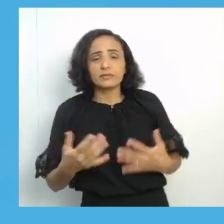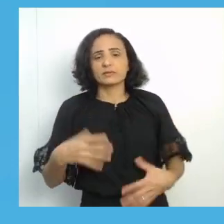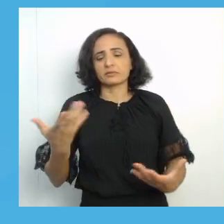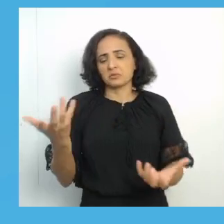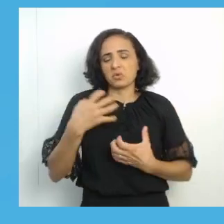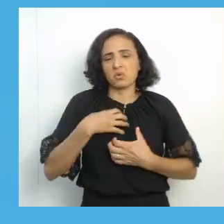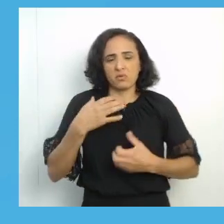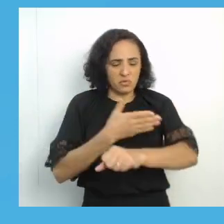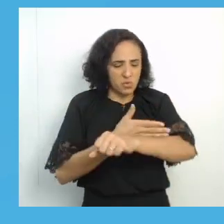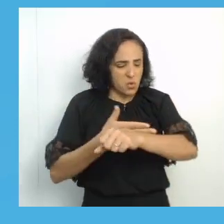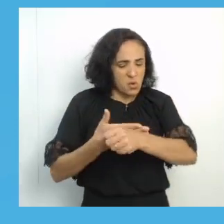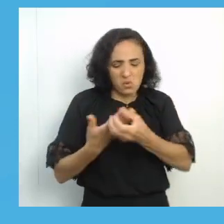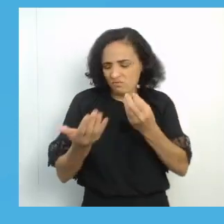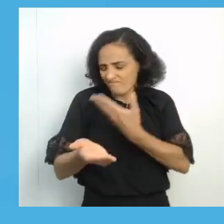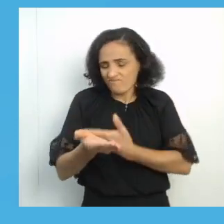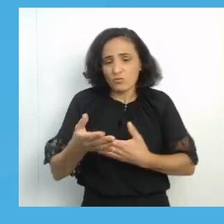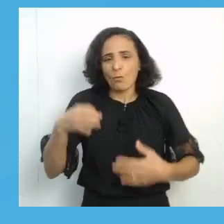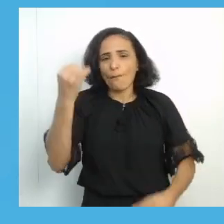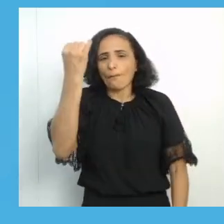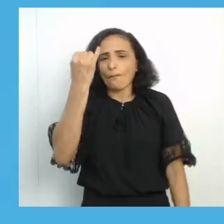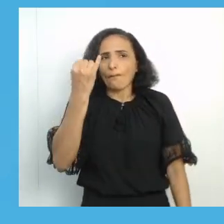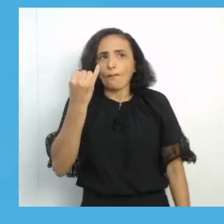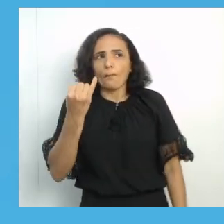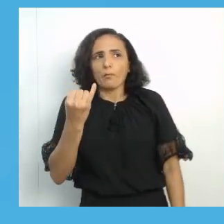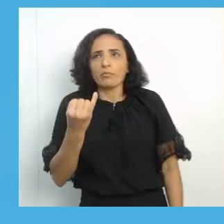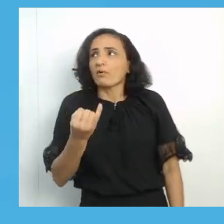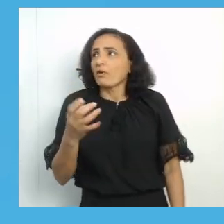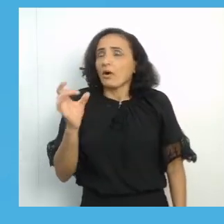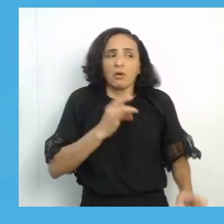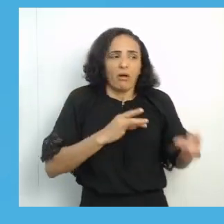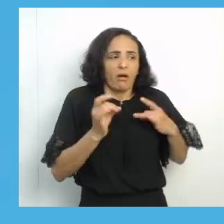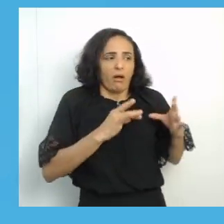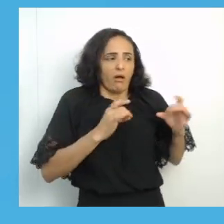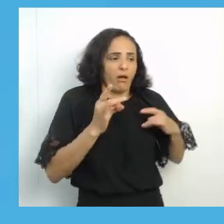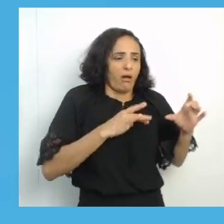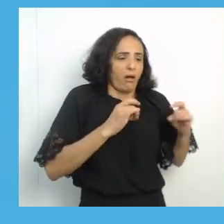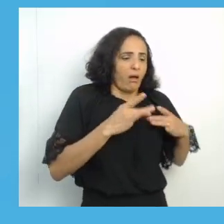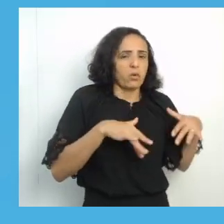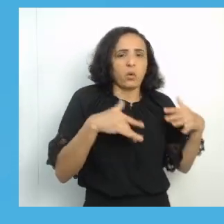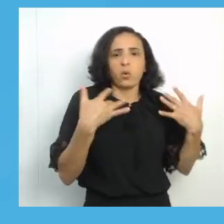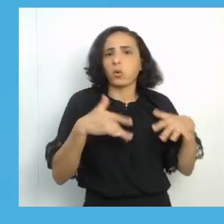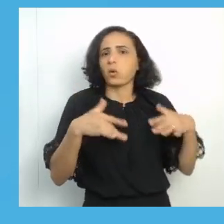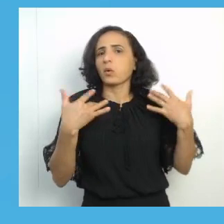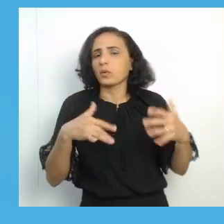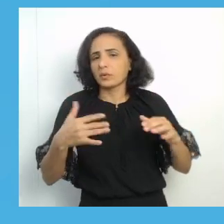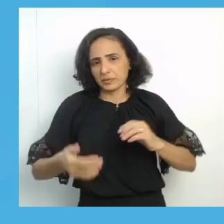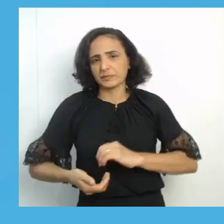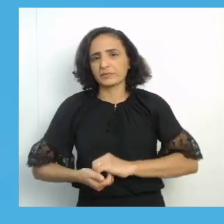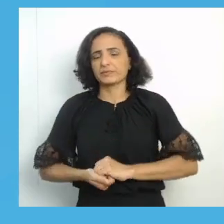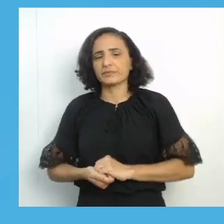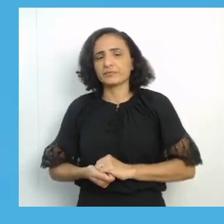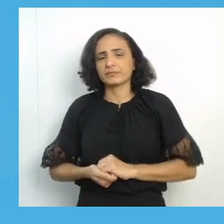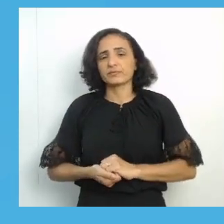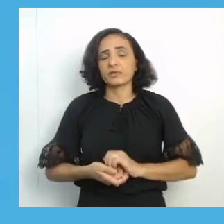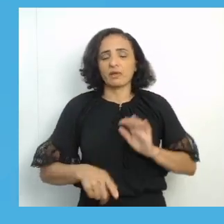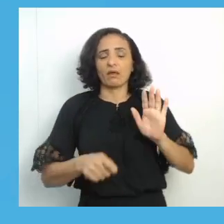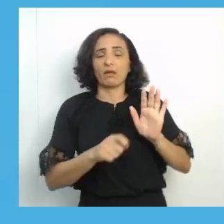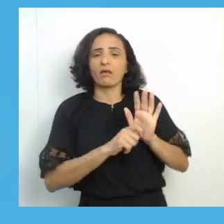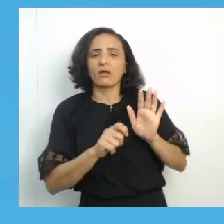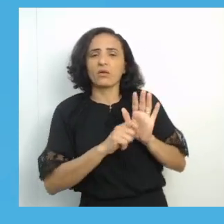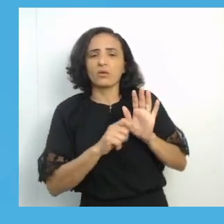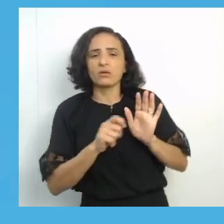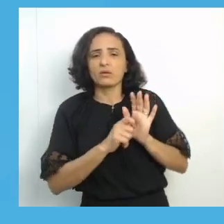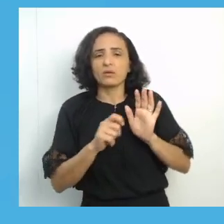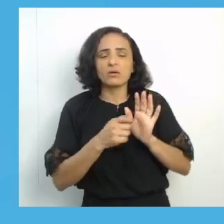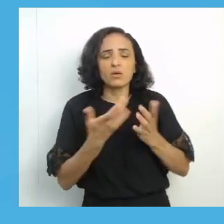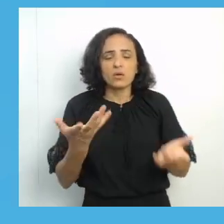os quadros psicóticos. Já a maconha vai ter as crises de bronquite e a síndrome